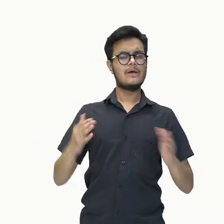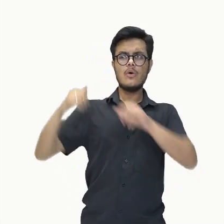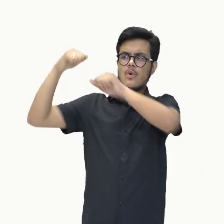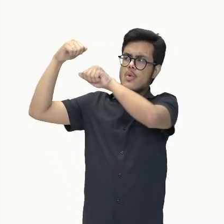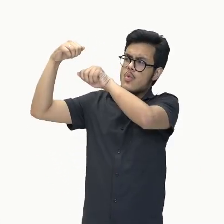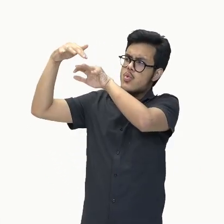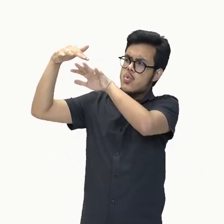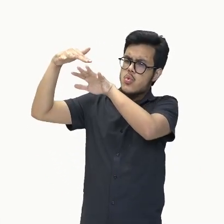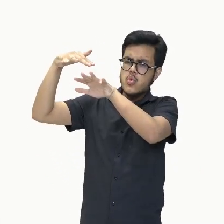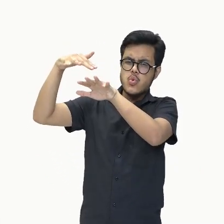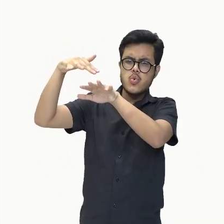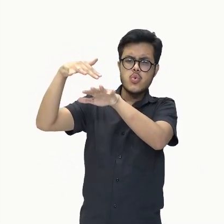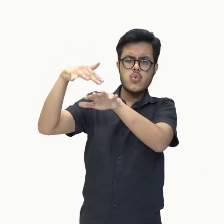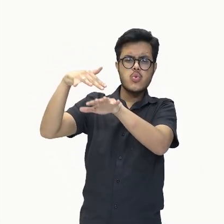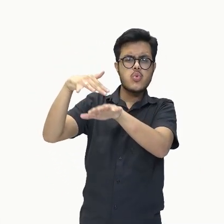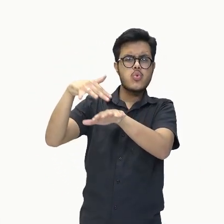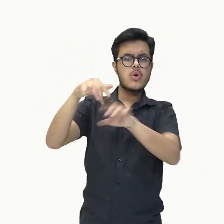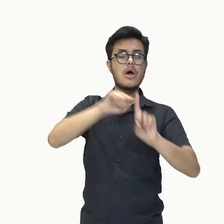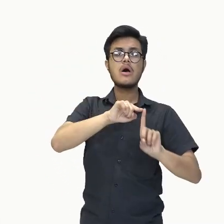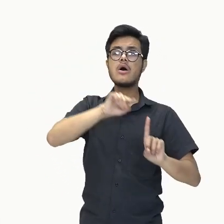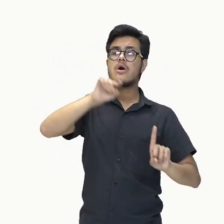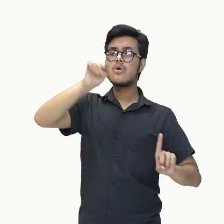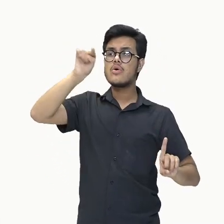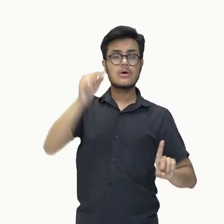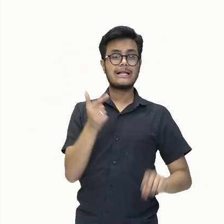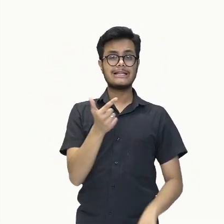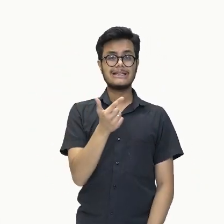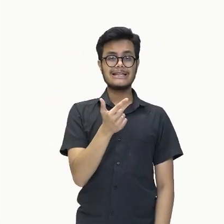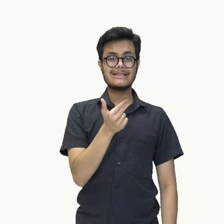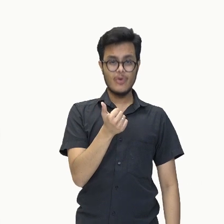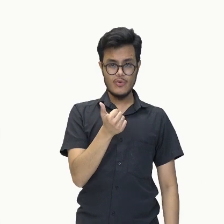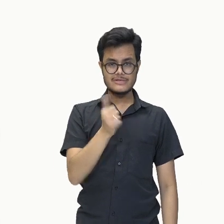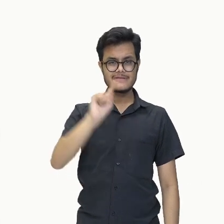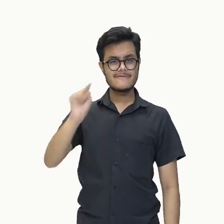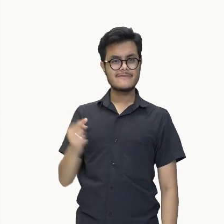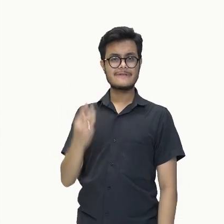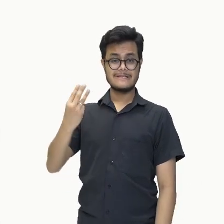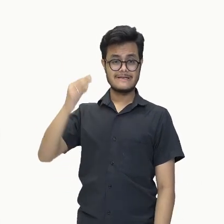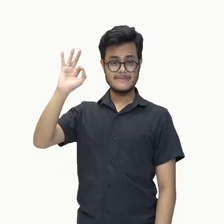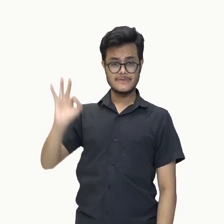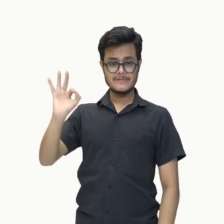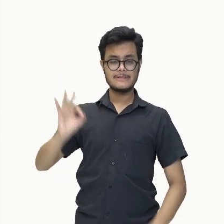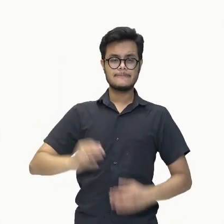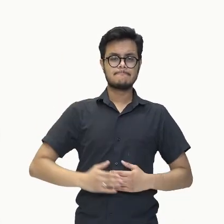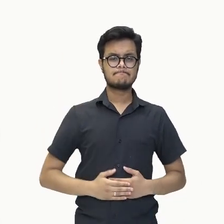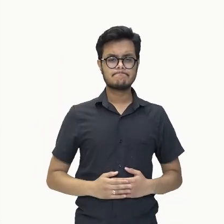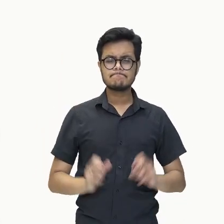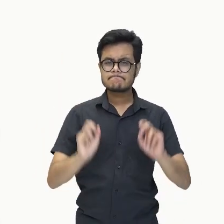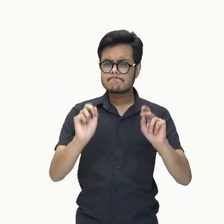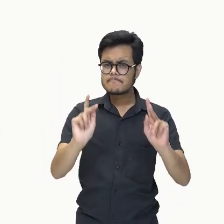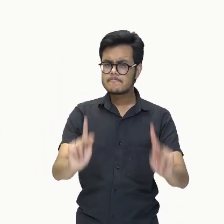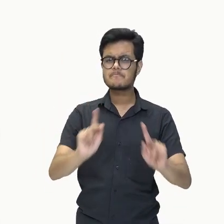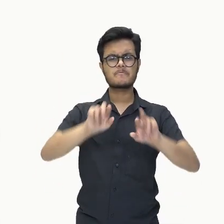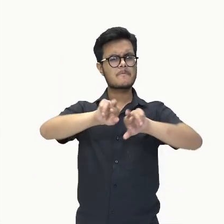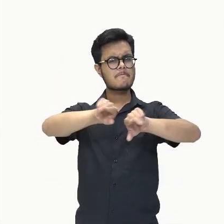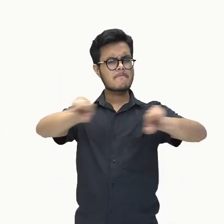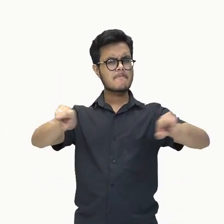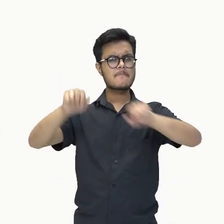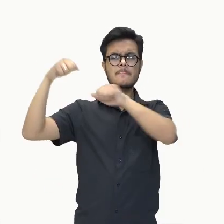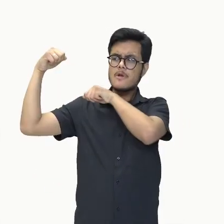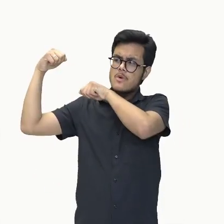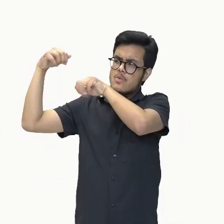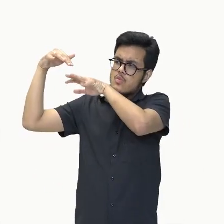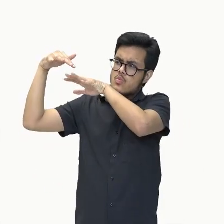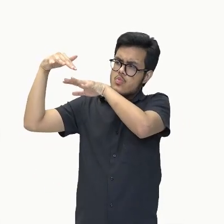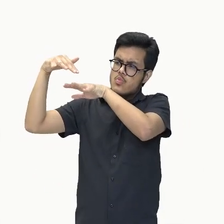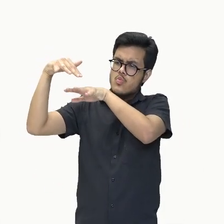sua vez, subiu 12,3%. Além dos preços do ar-condicionado estarem